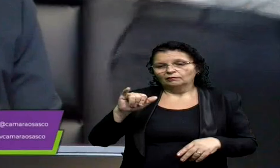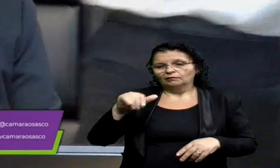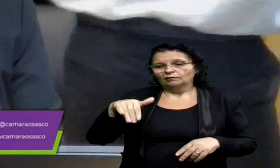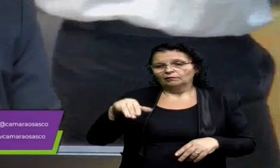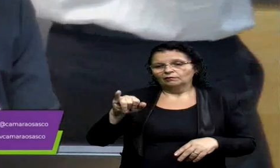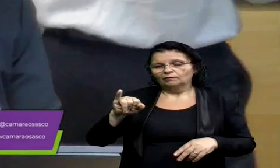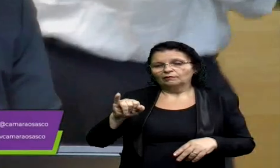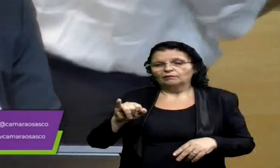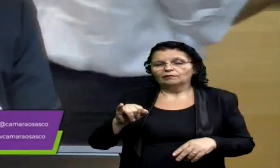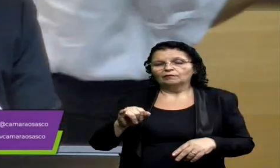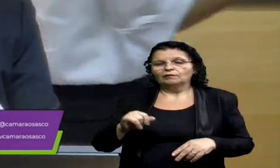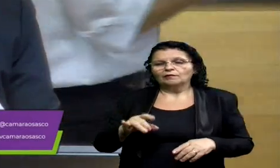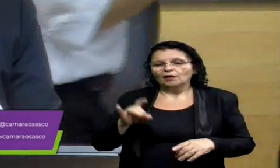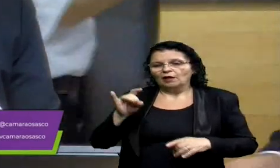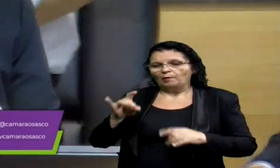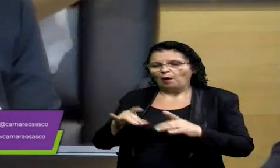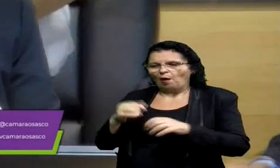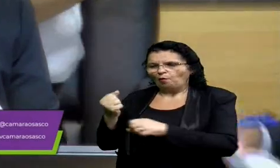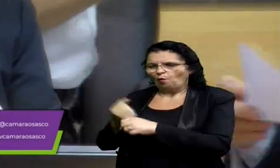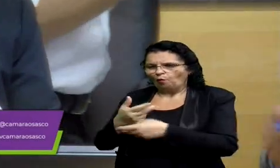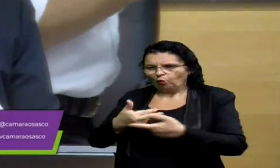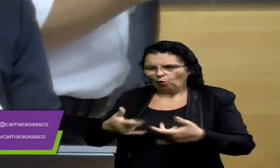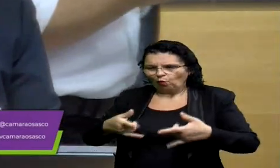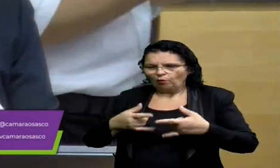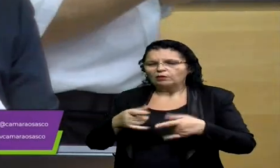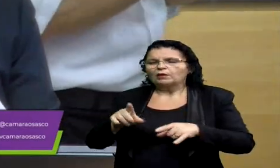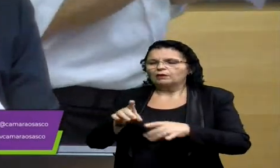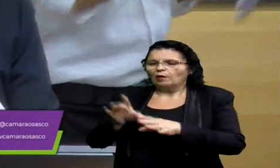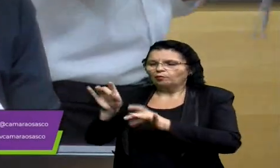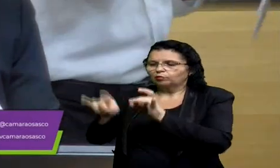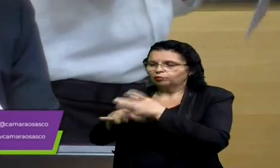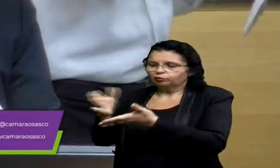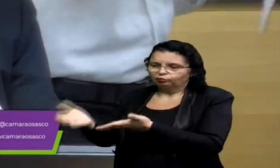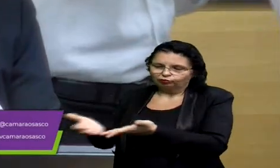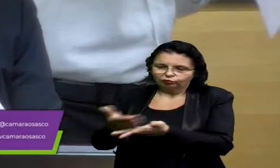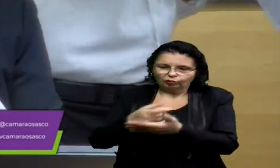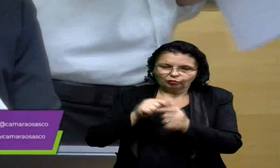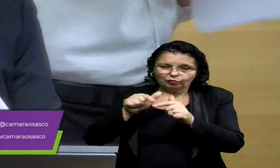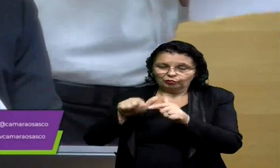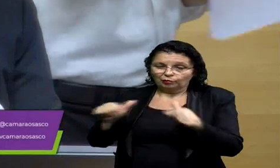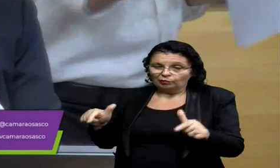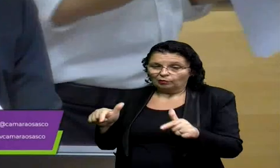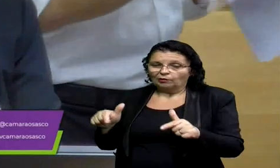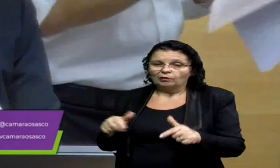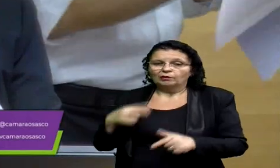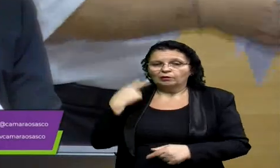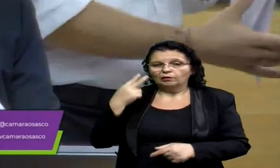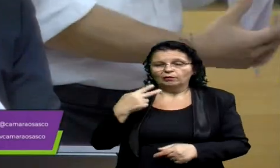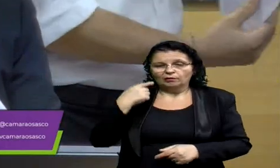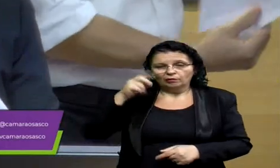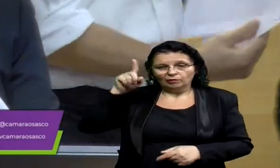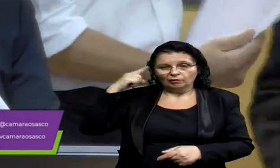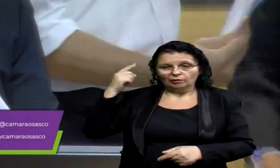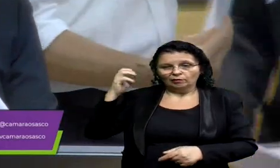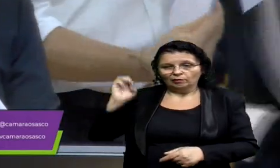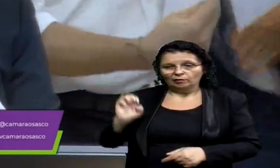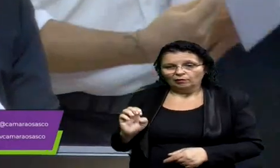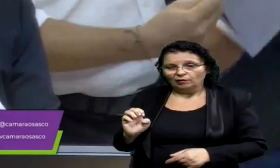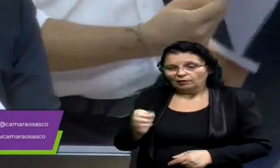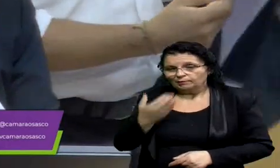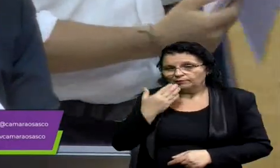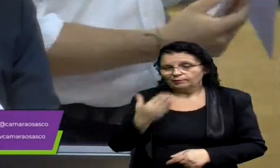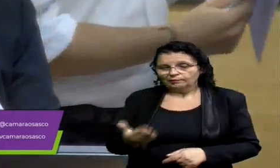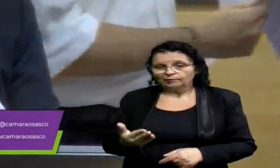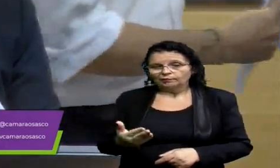solicita a retirada de móveis da Rua enizete Morato no Jardim Roberto indicação da vereadora Elsa Oliveira que